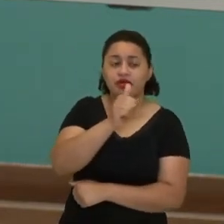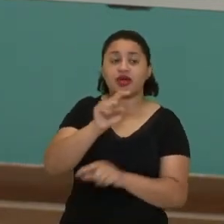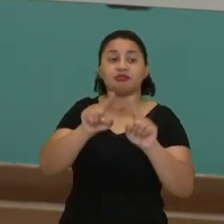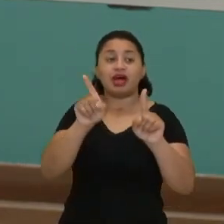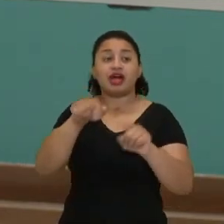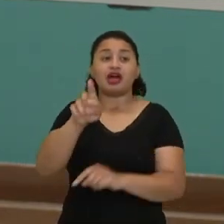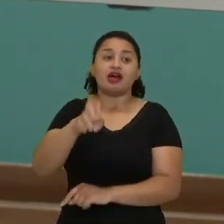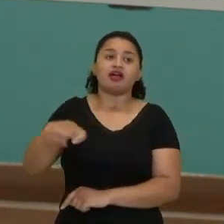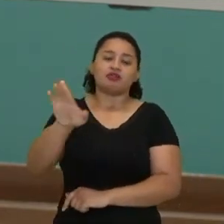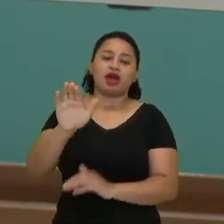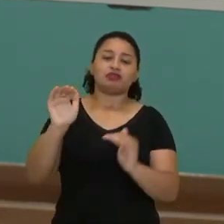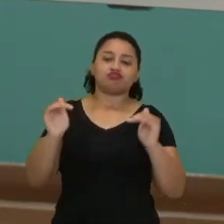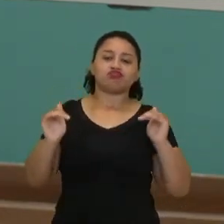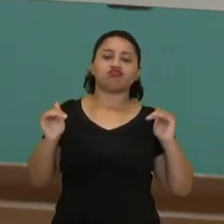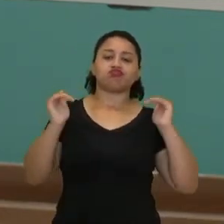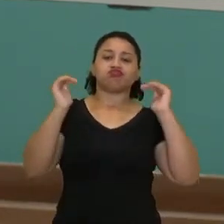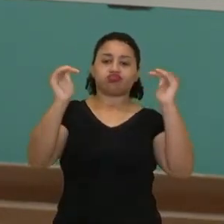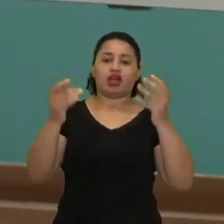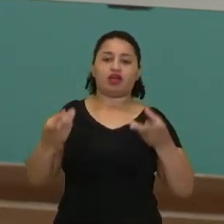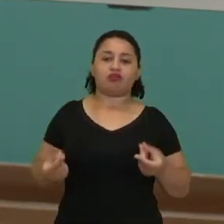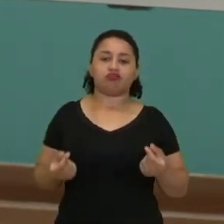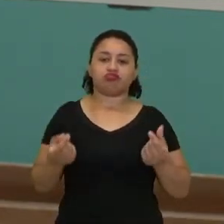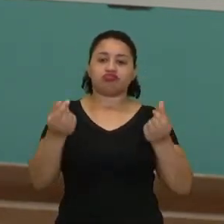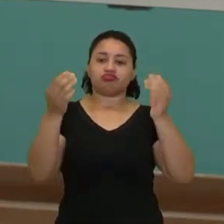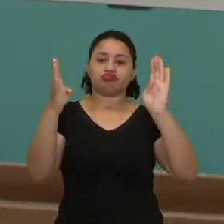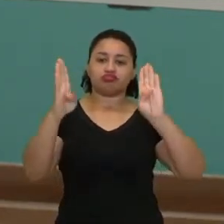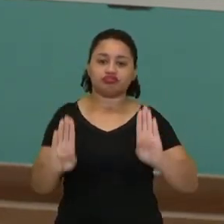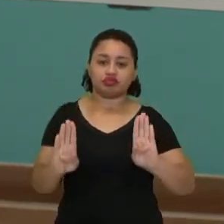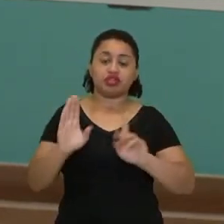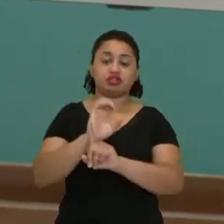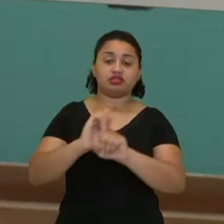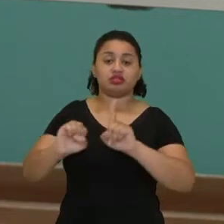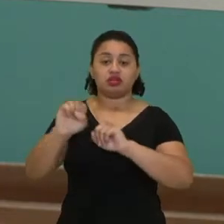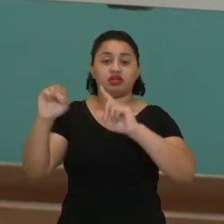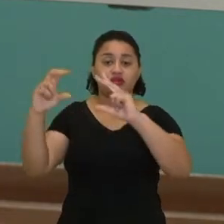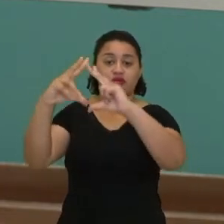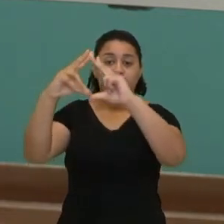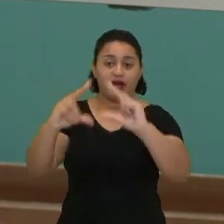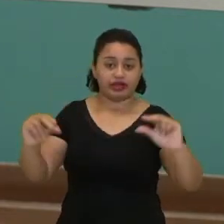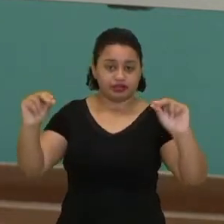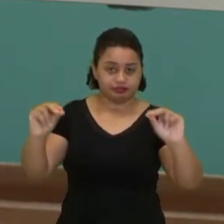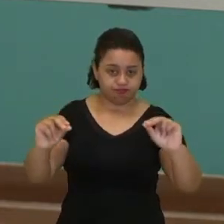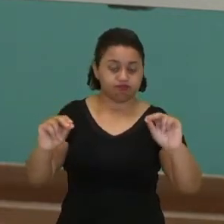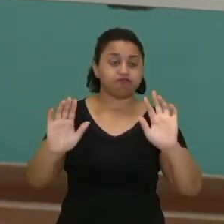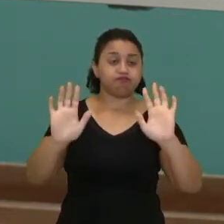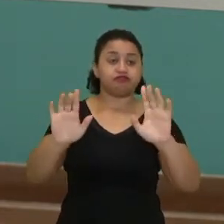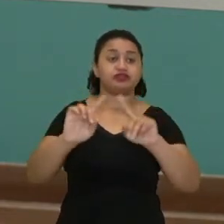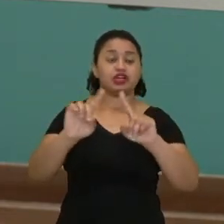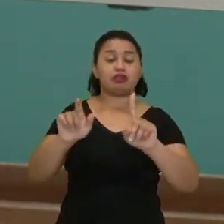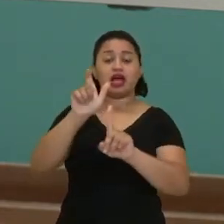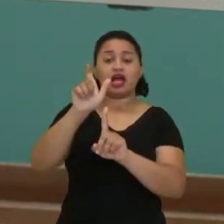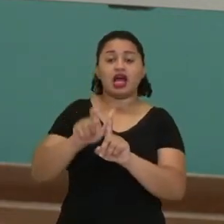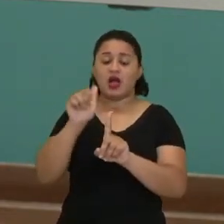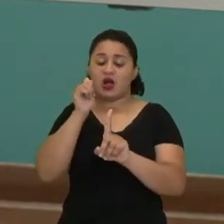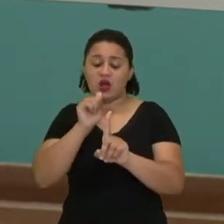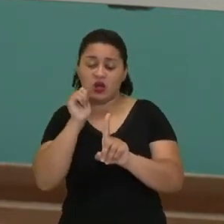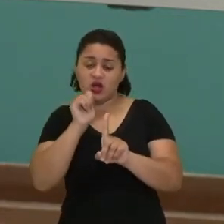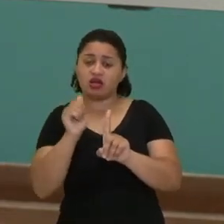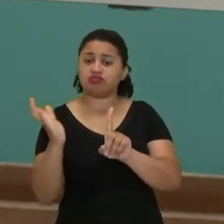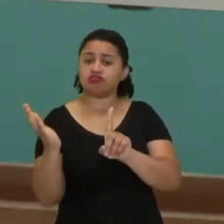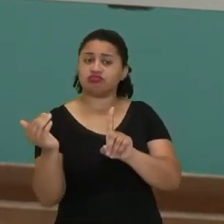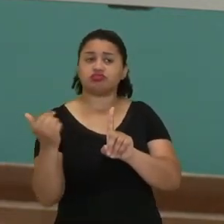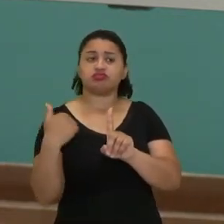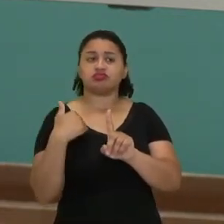de elite, de uma elite burguesa da sociedade parisiense, ok? Mas essa moça, ela não está com